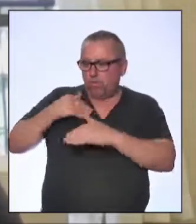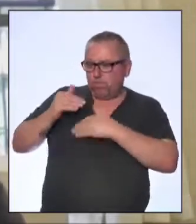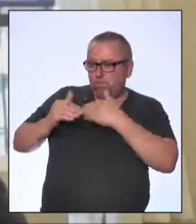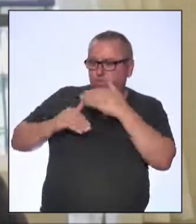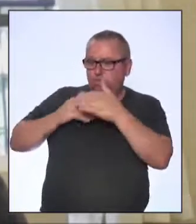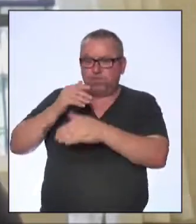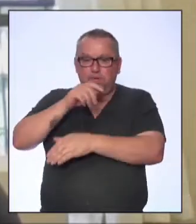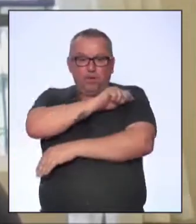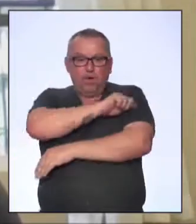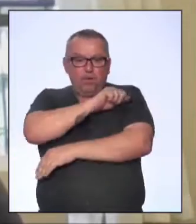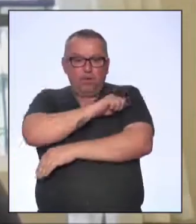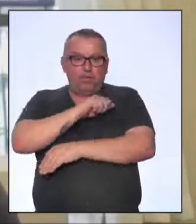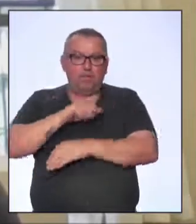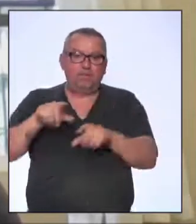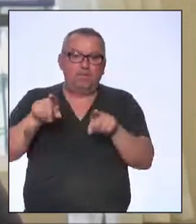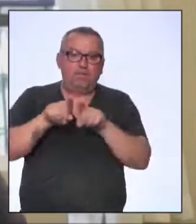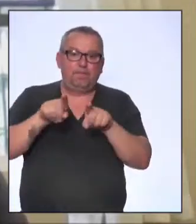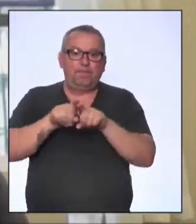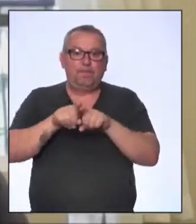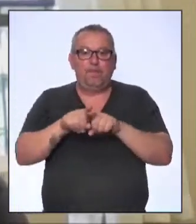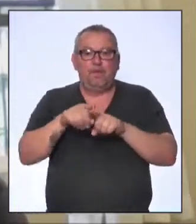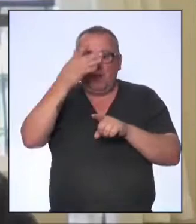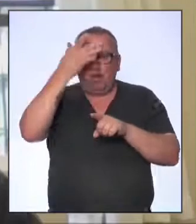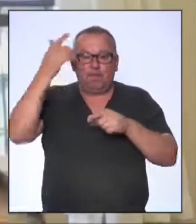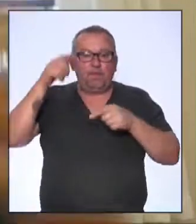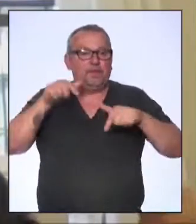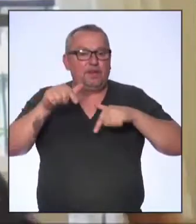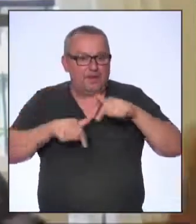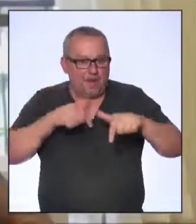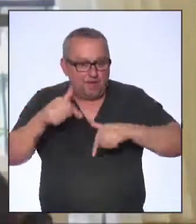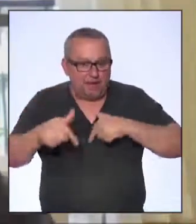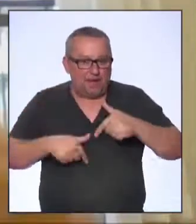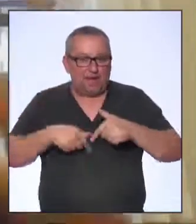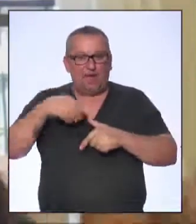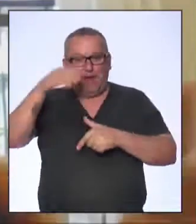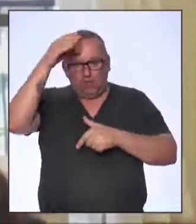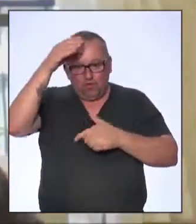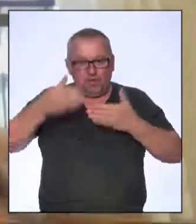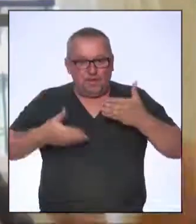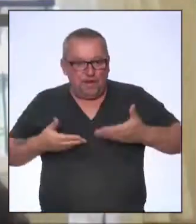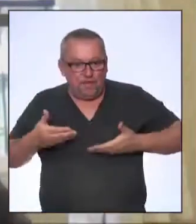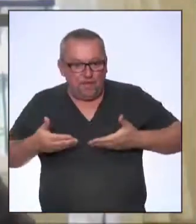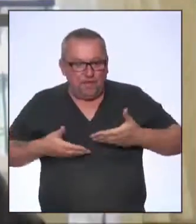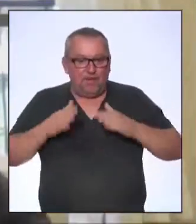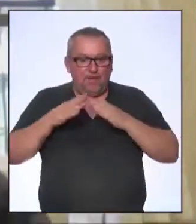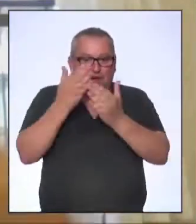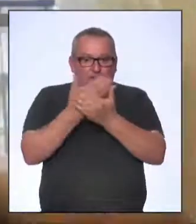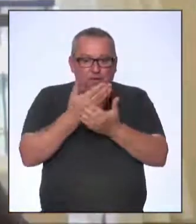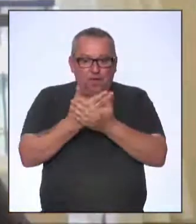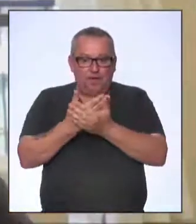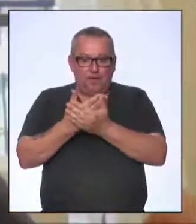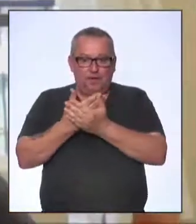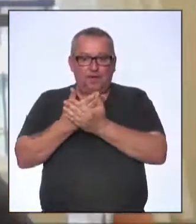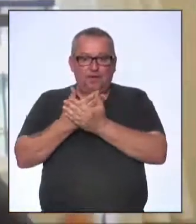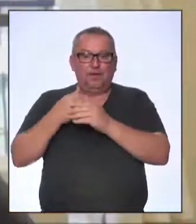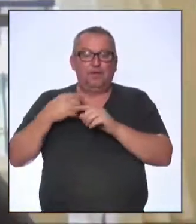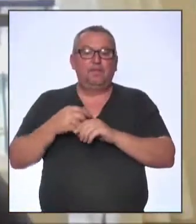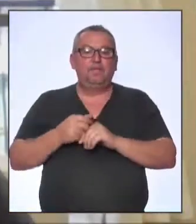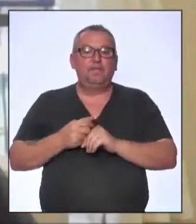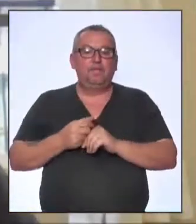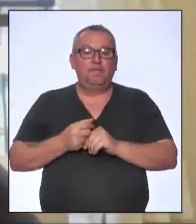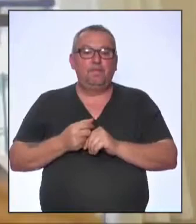aluno. Os eventos da escola, que são as eletivas, as apresentações, que agora estão em nova, né, para a maioria das escolas de São